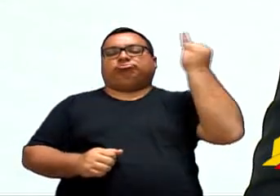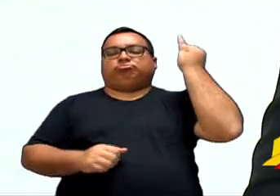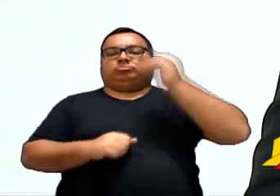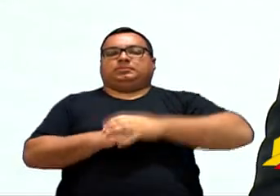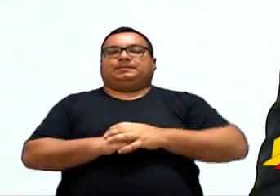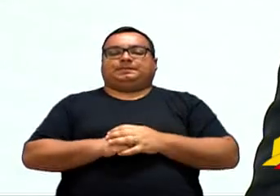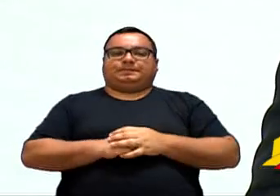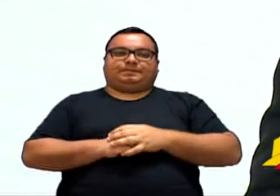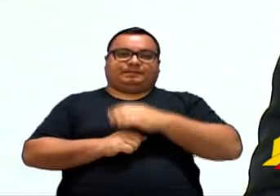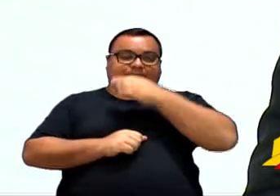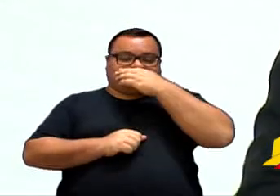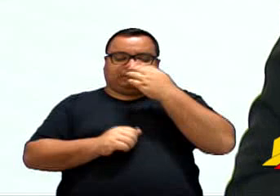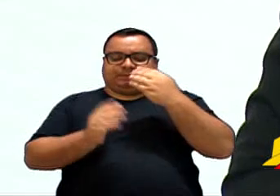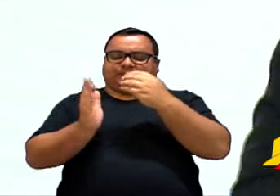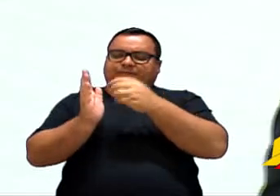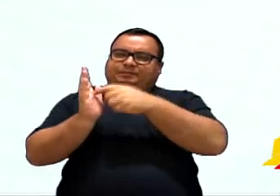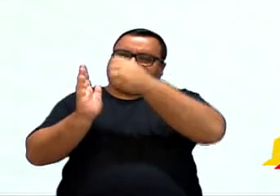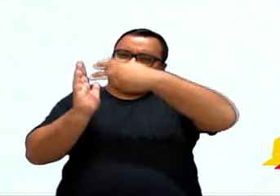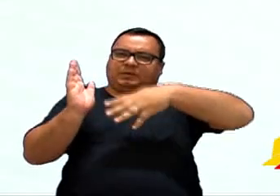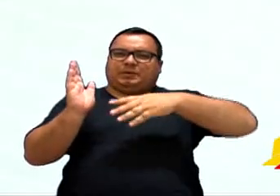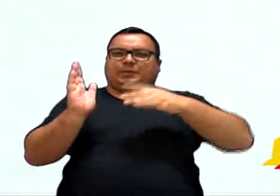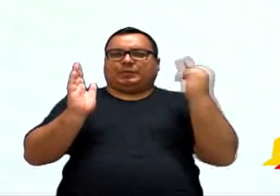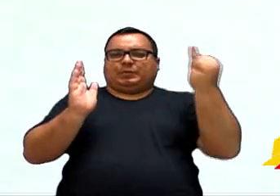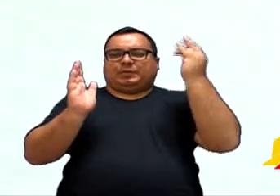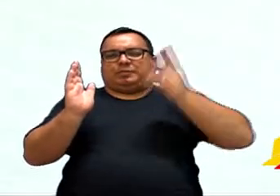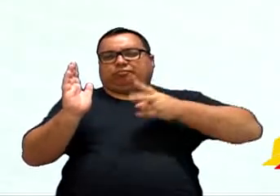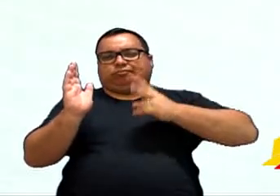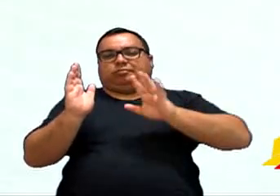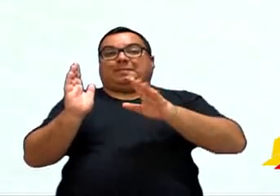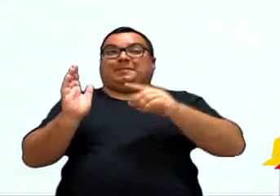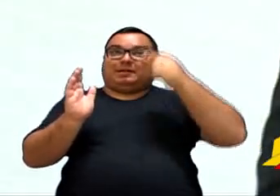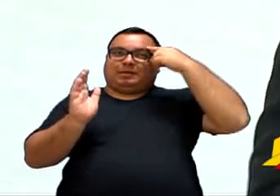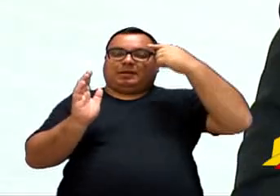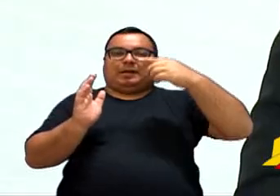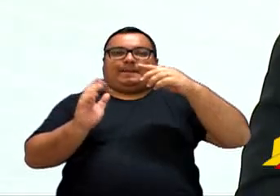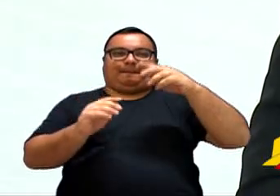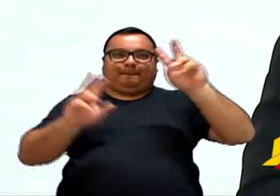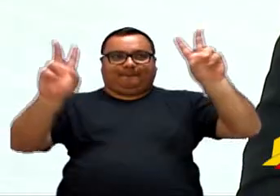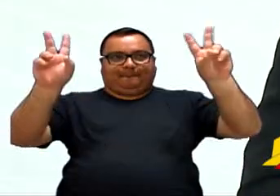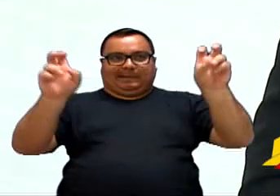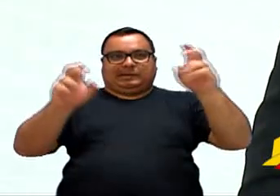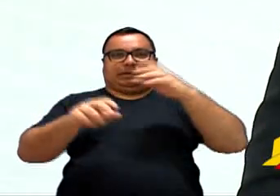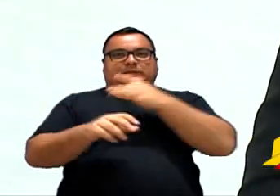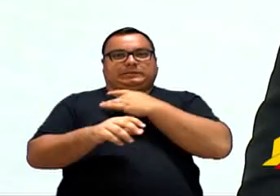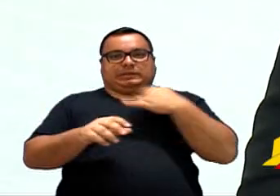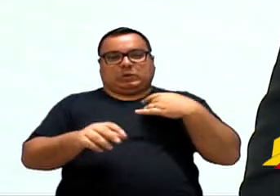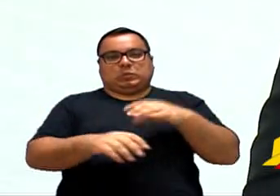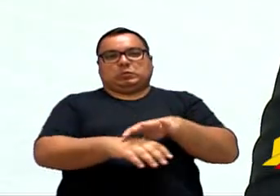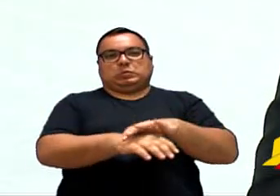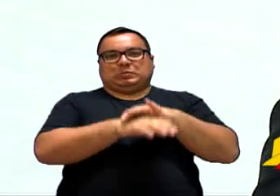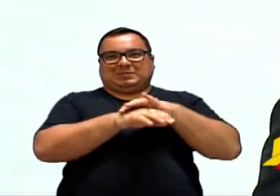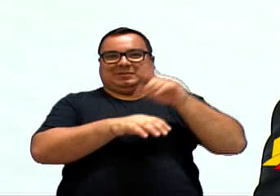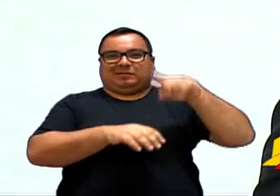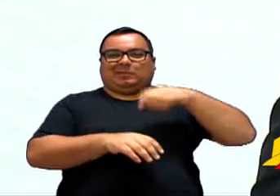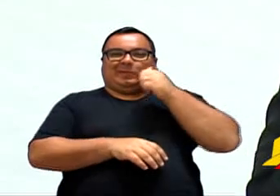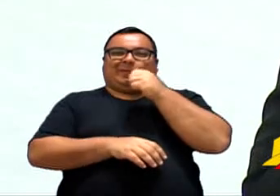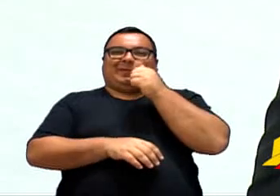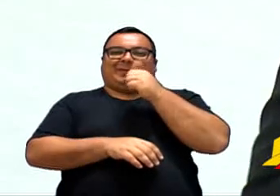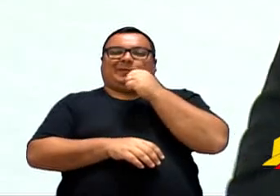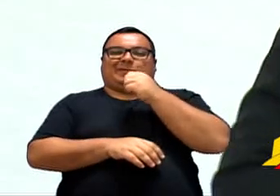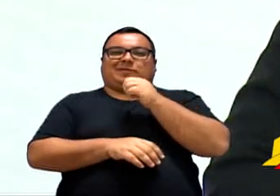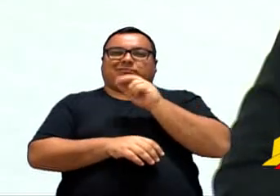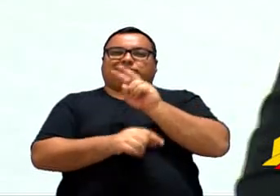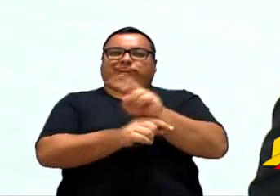Todos os requerimentos são importantes, mas quando nós discutimos a saúde da mulher, nós sabemos aí que